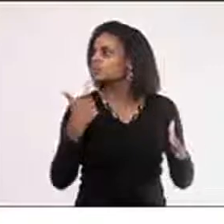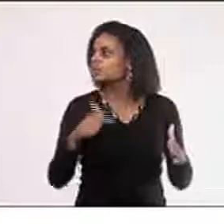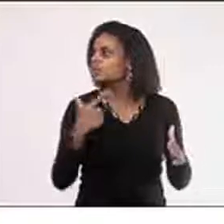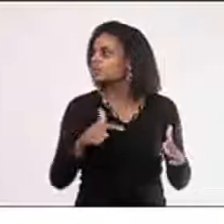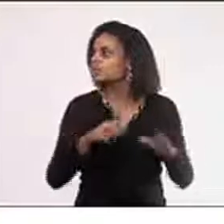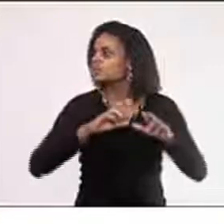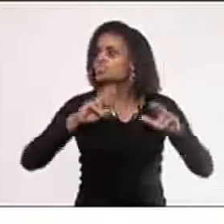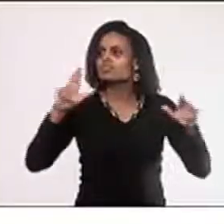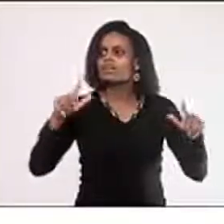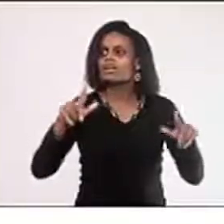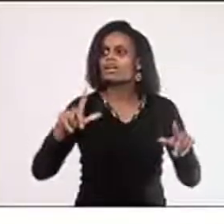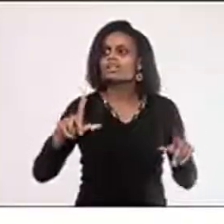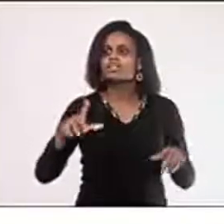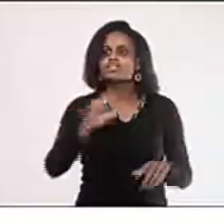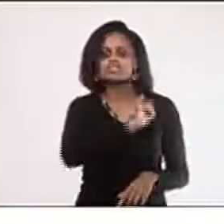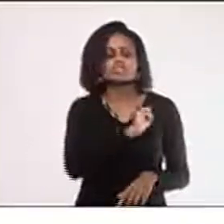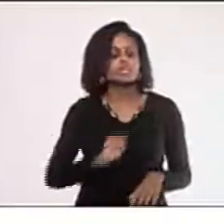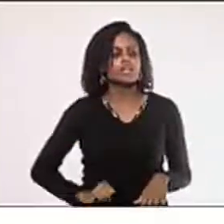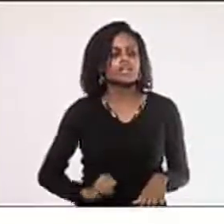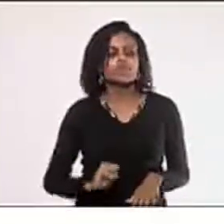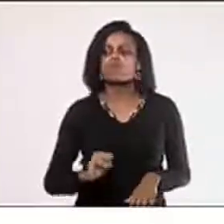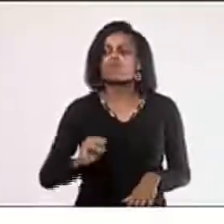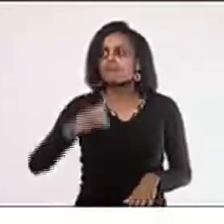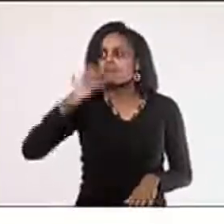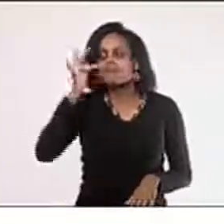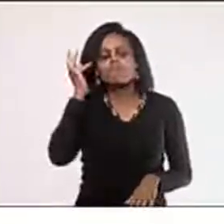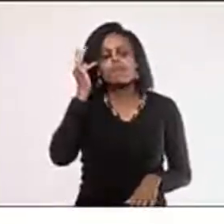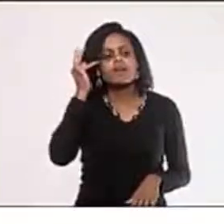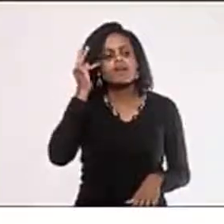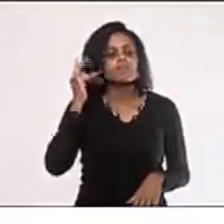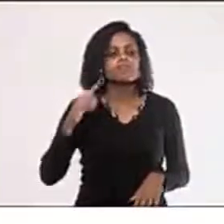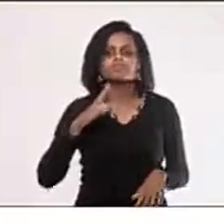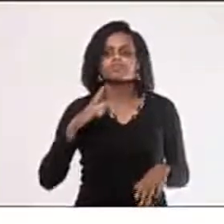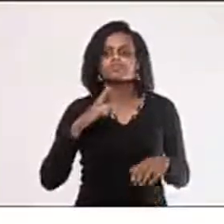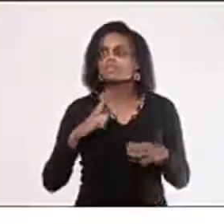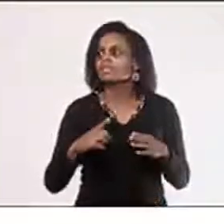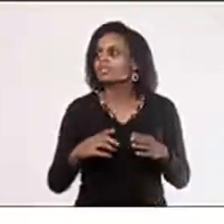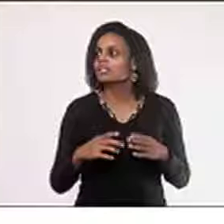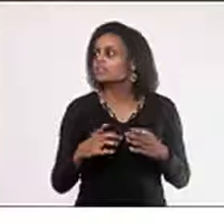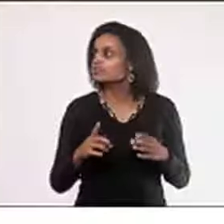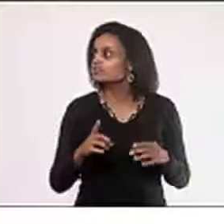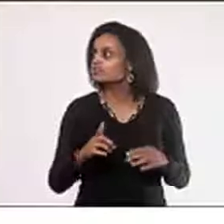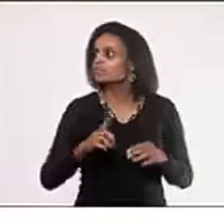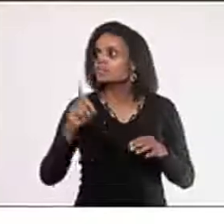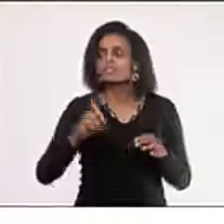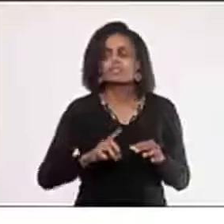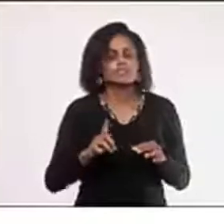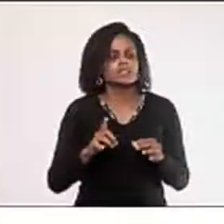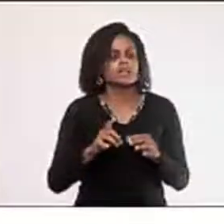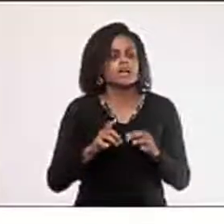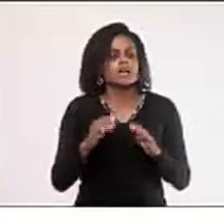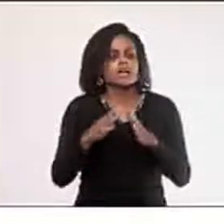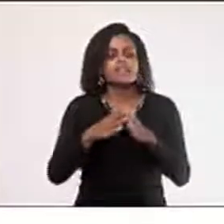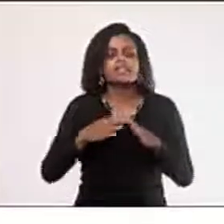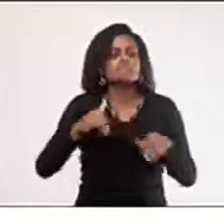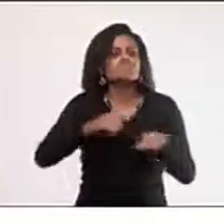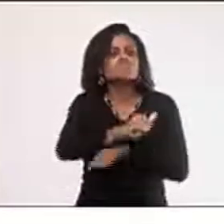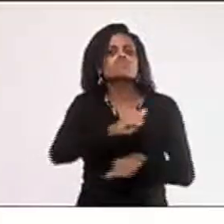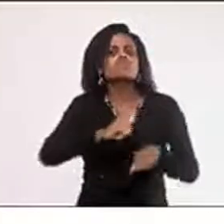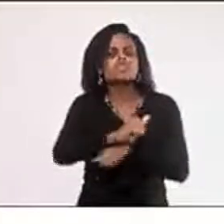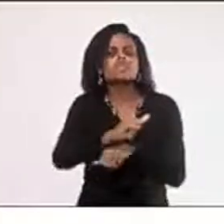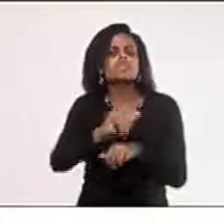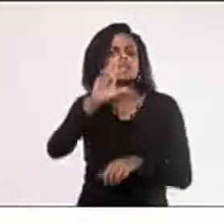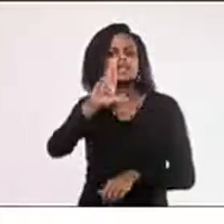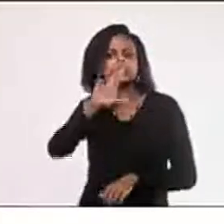Diferente do senador Flávio Bolsonaro, que deve a sua declaração de imposto de renda para o Ministério Público.